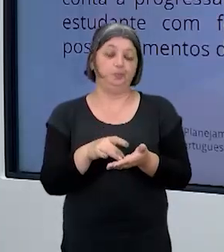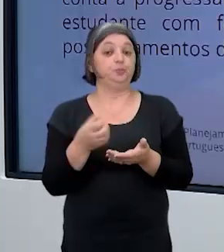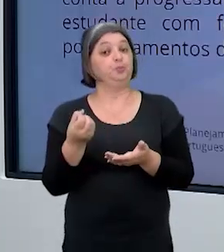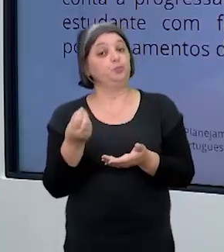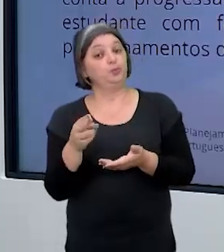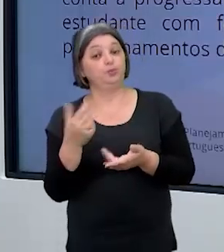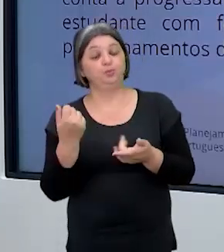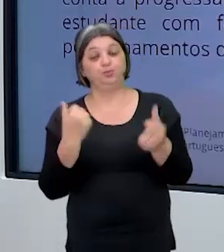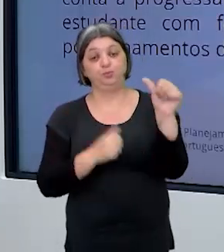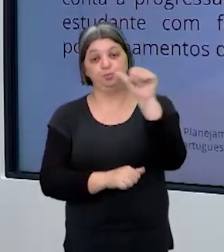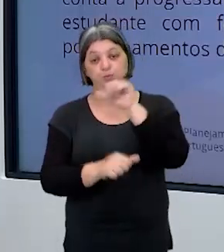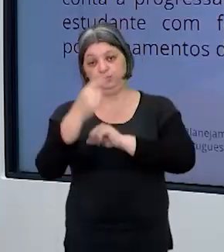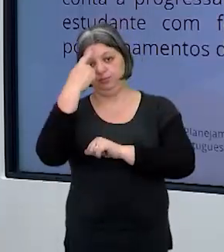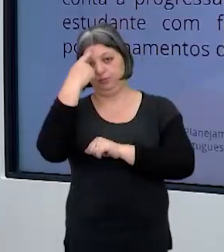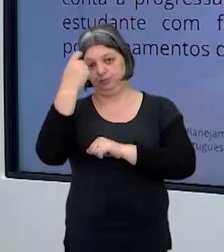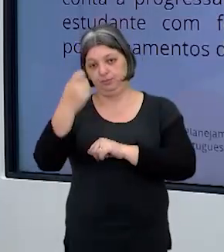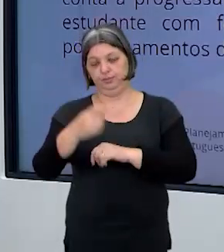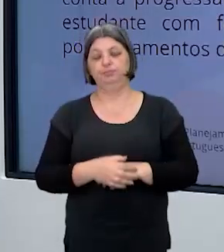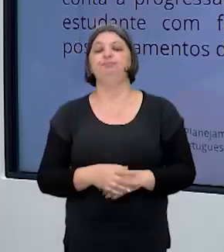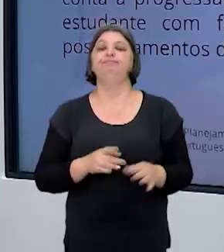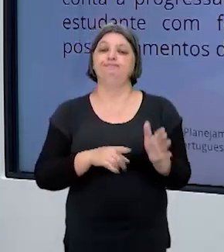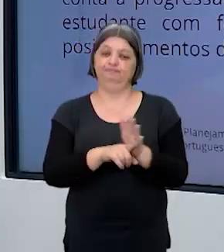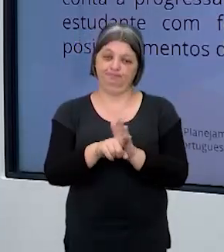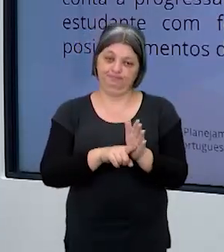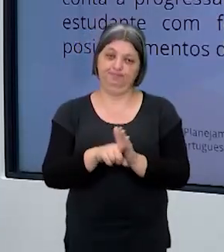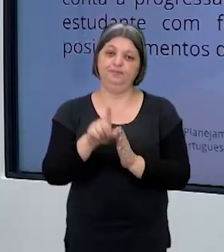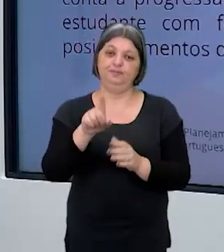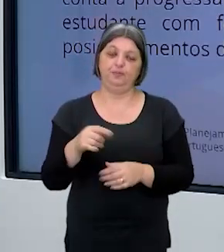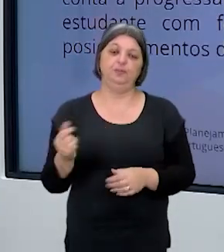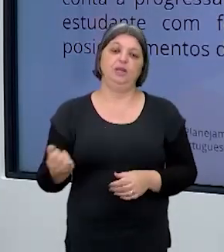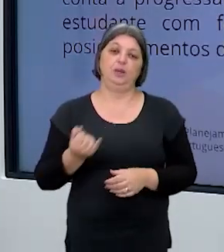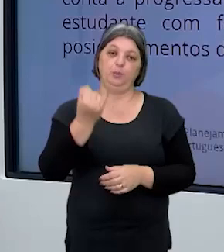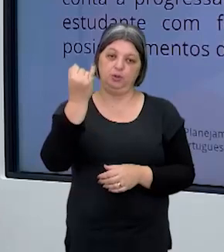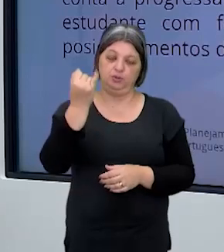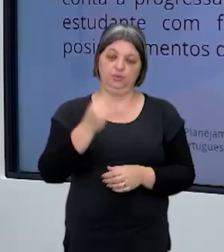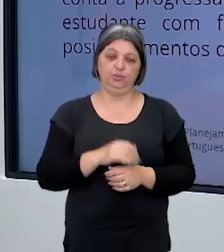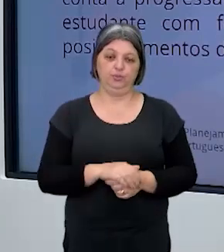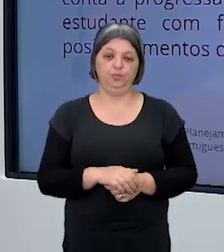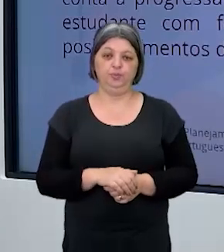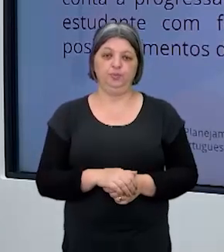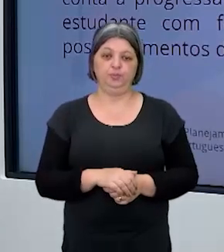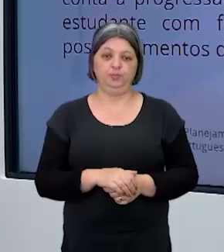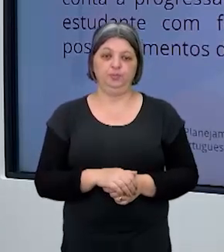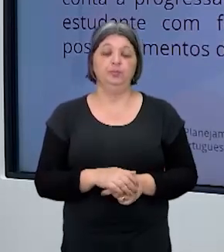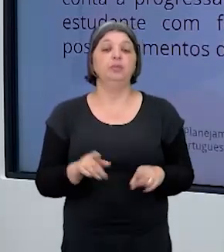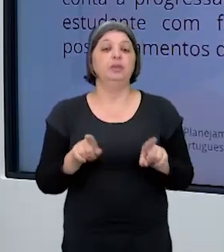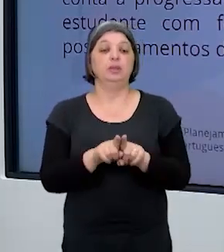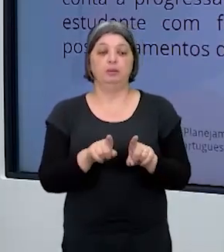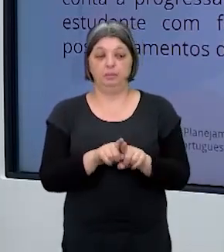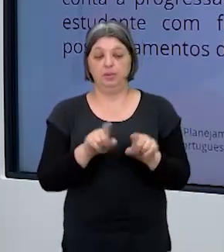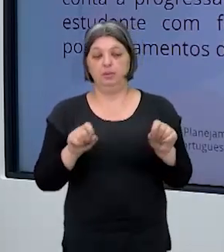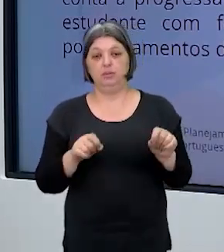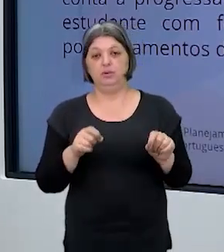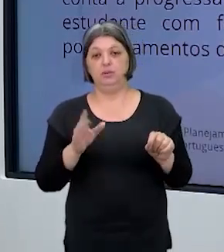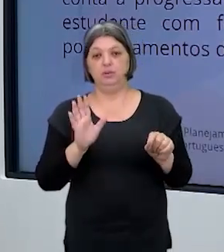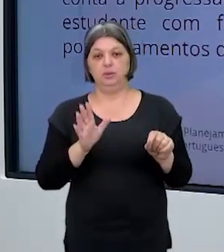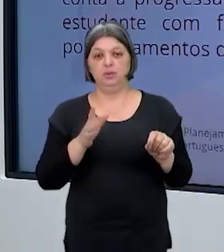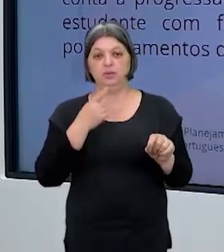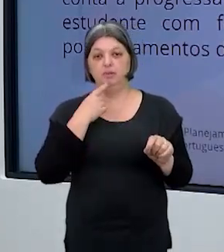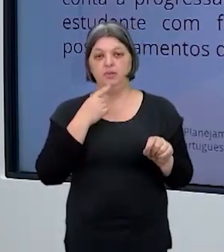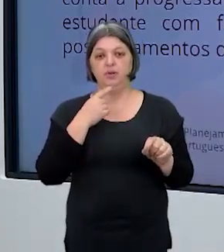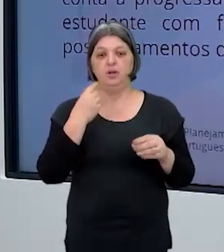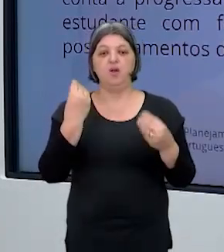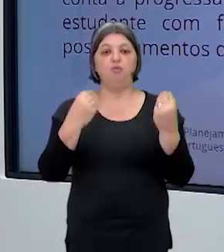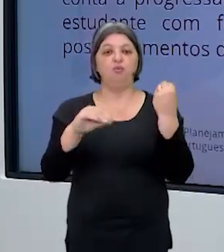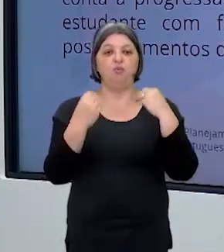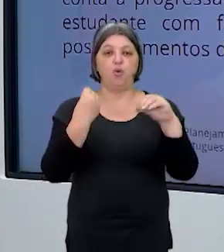mudar aí um pouquinho de ideia. Então, a pesquisa é muito importante, tá? Até mesmo porque, como a gente viu aqui, o vlog ele